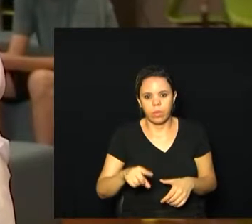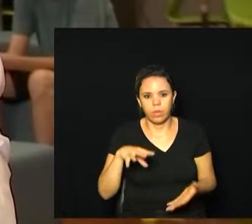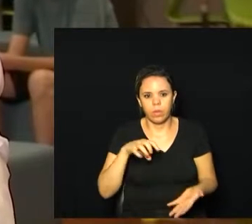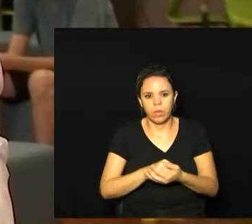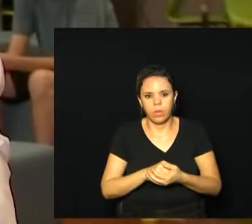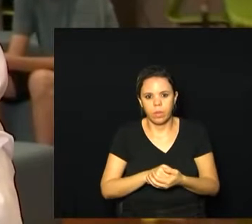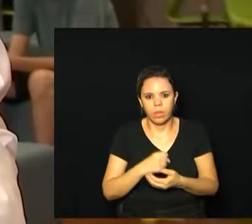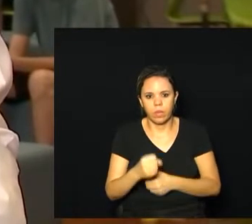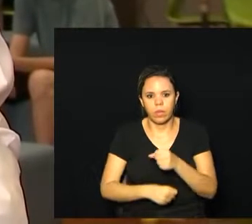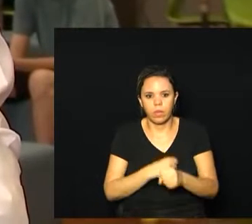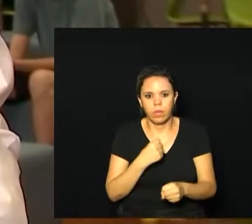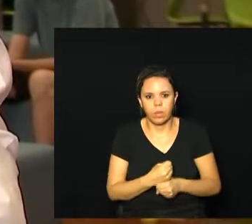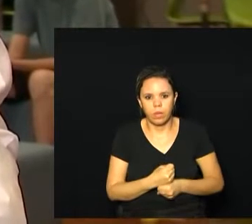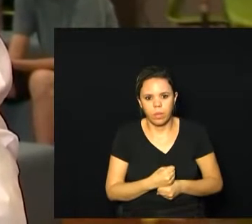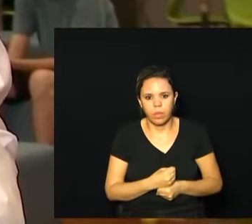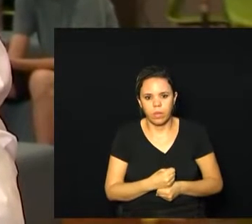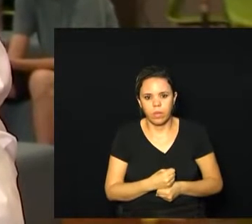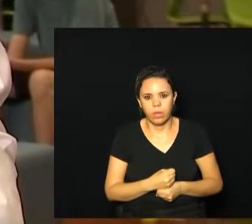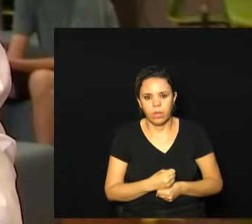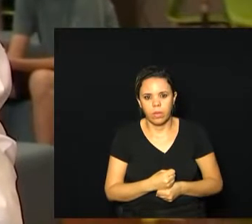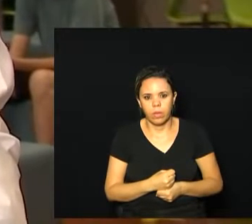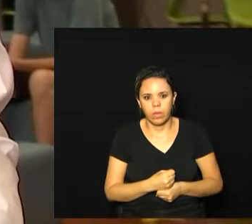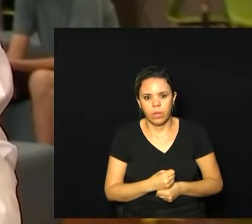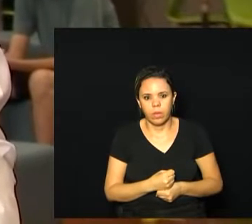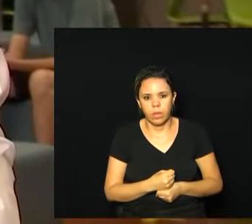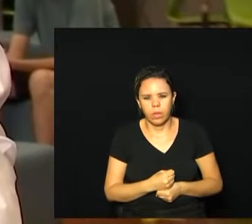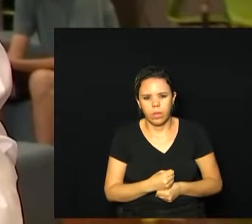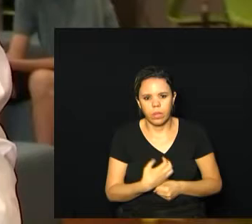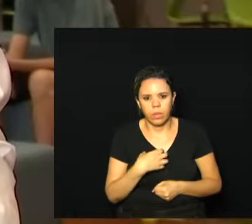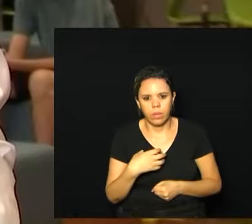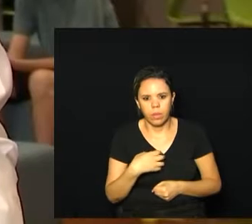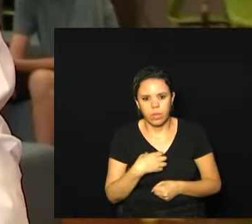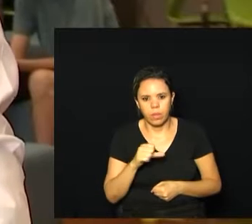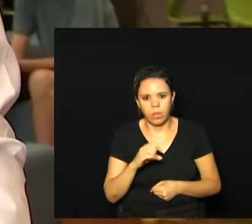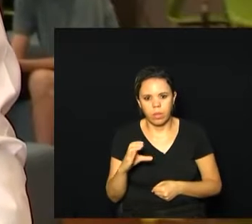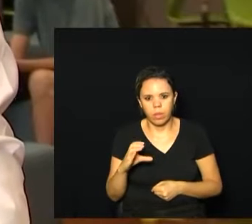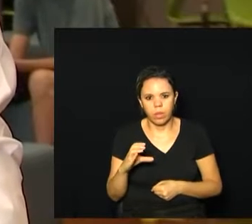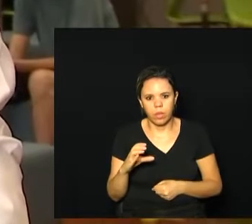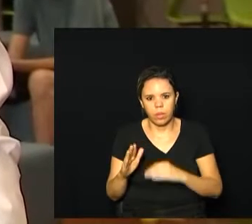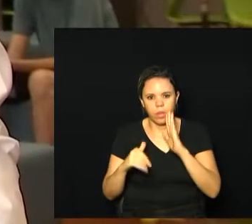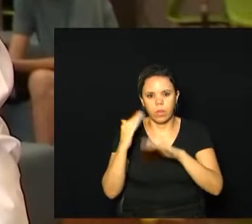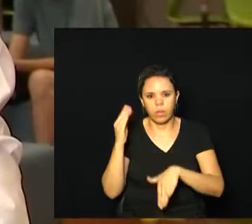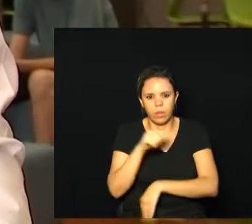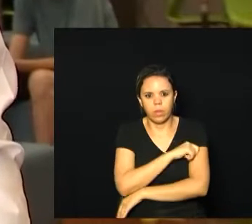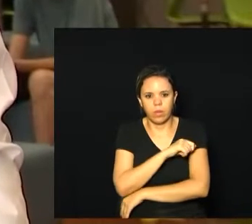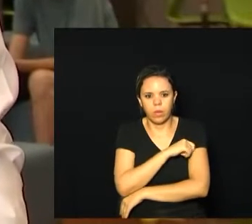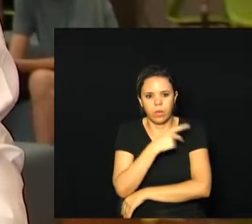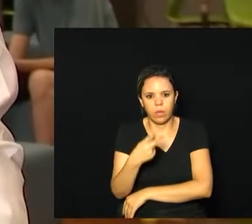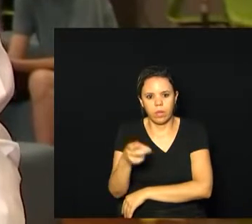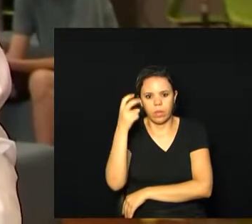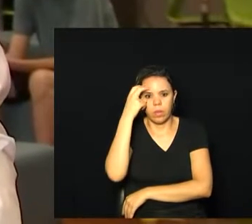inscritos esse ano. Puxa vida, olha só. E é uma forma de o Senac desenvolver nos alunos dele uma